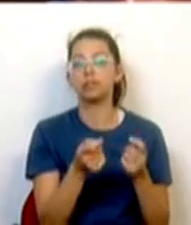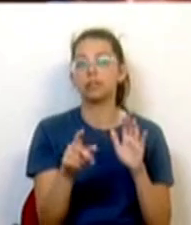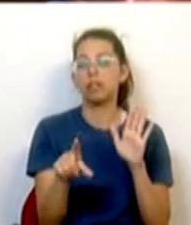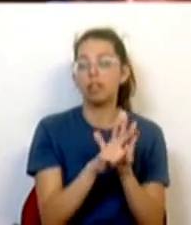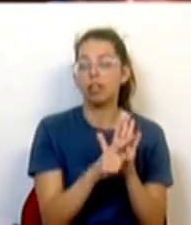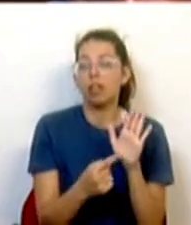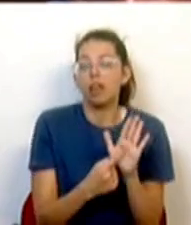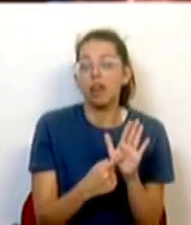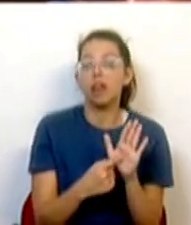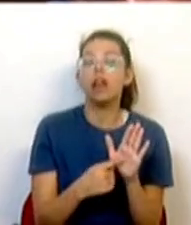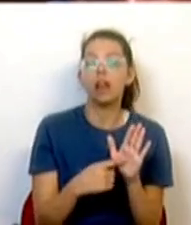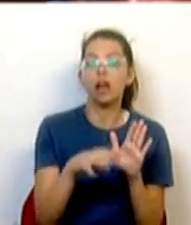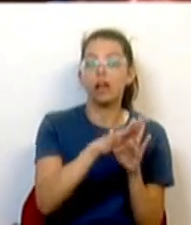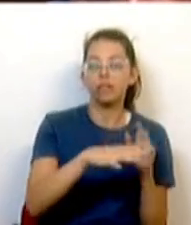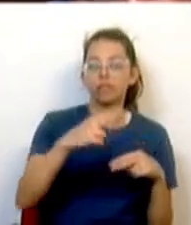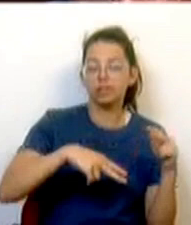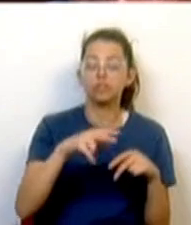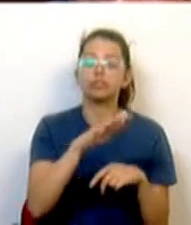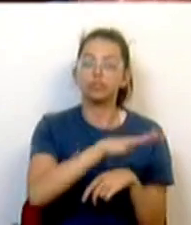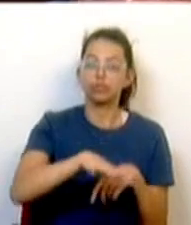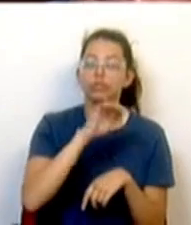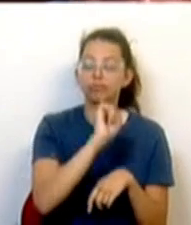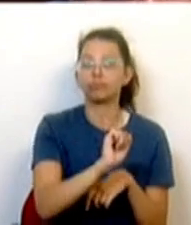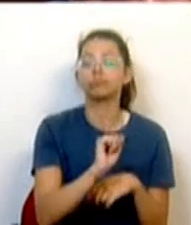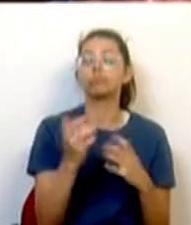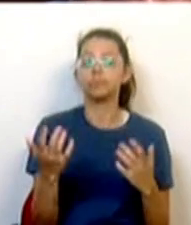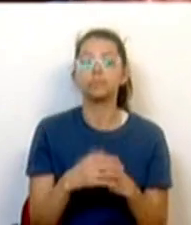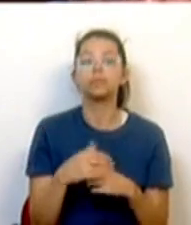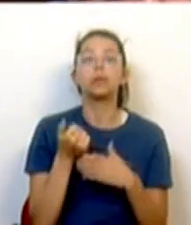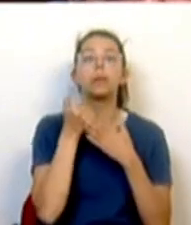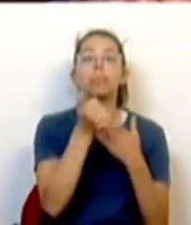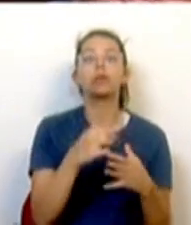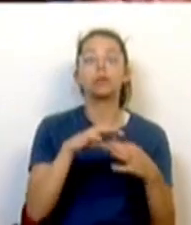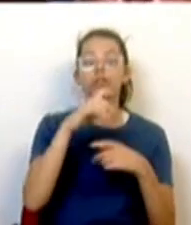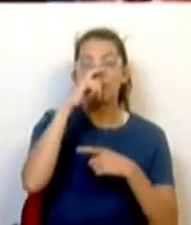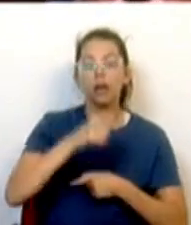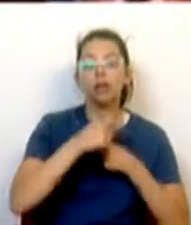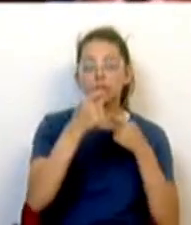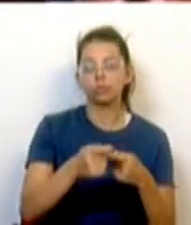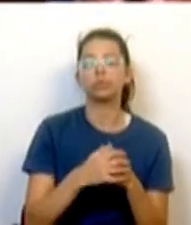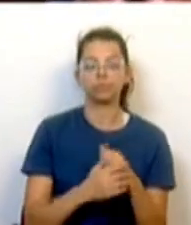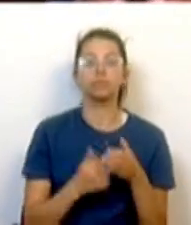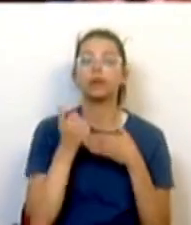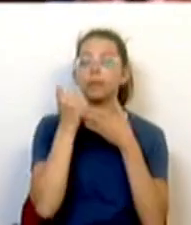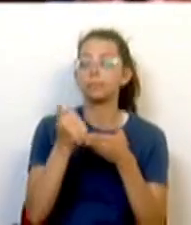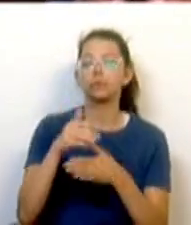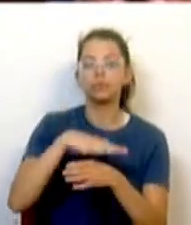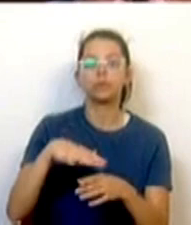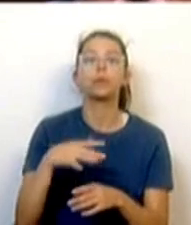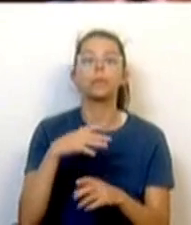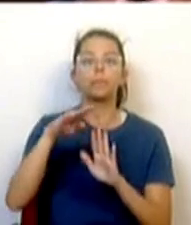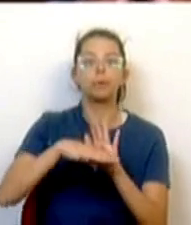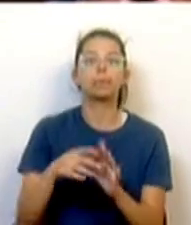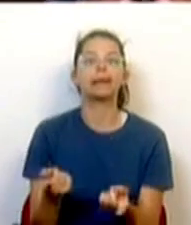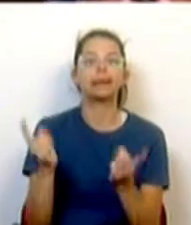Lei de Finanças Regionais. E matérias como os apoios no âmbito da agricultura, nos apoios no âmbito do programa Regressar